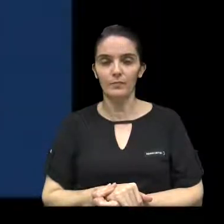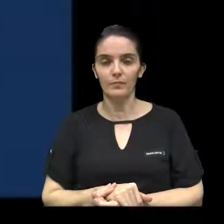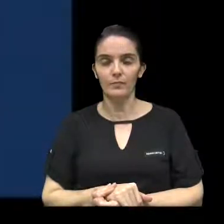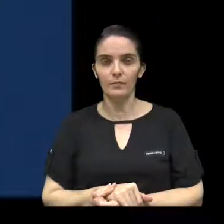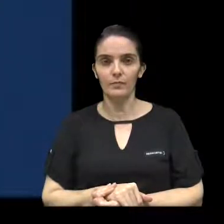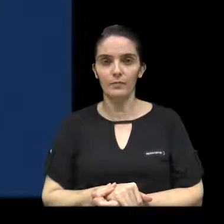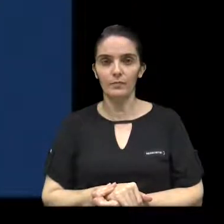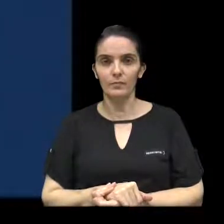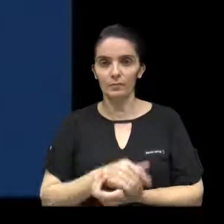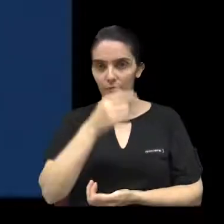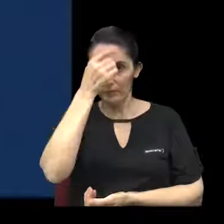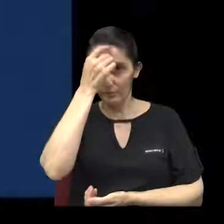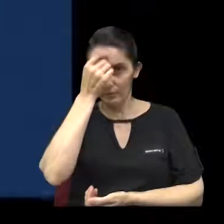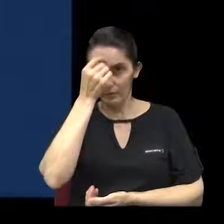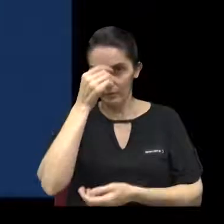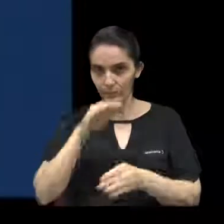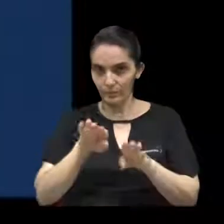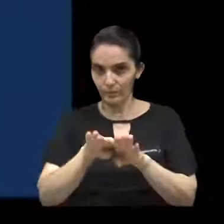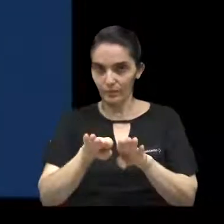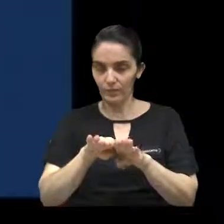Senhor Rafael.